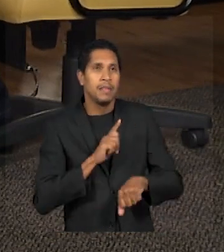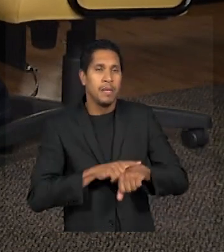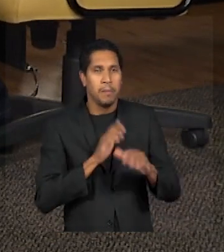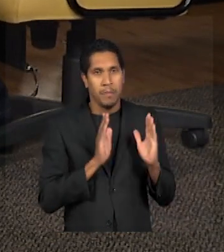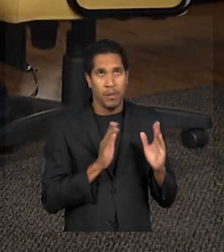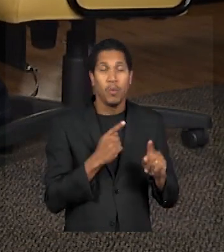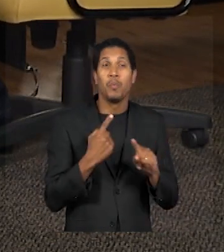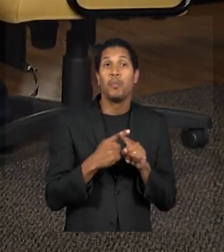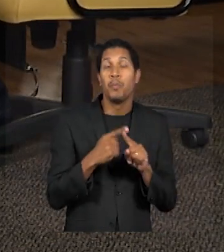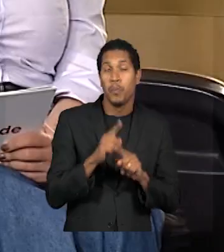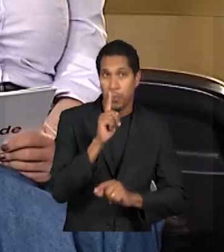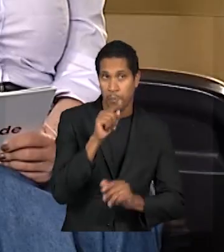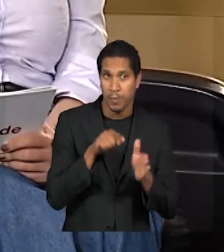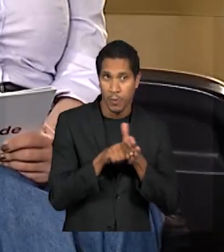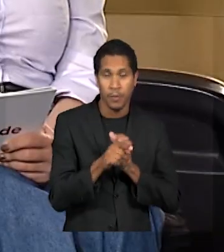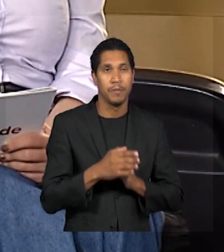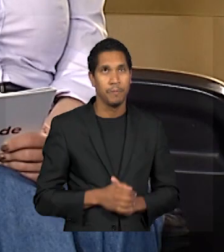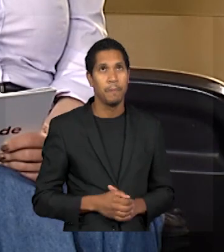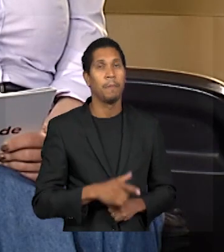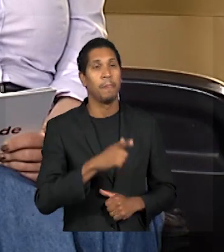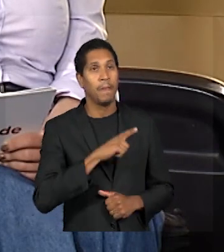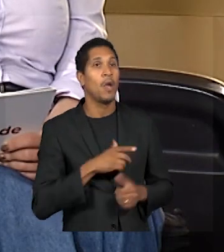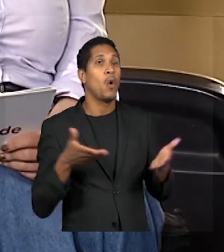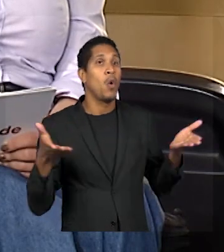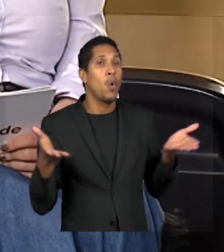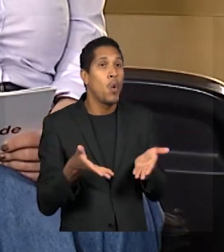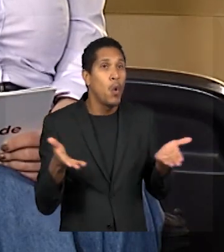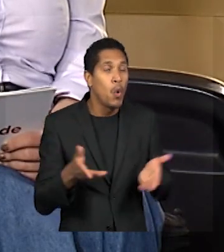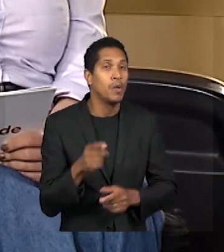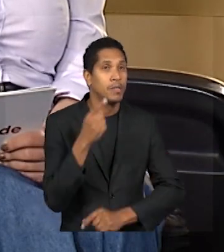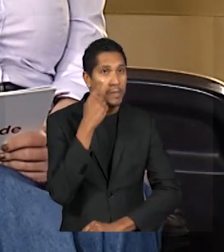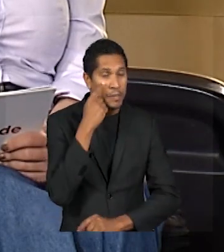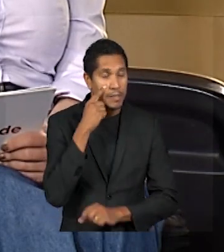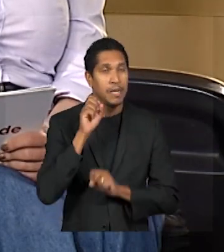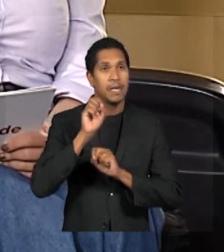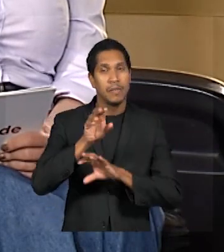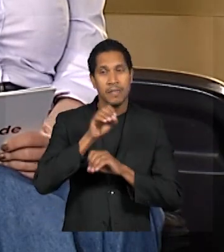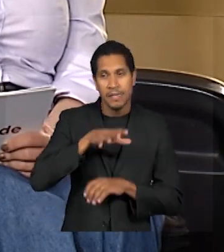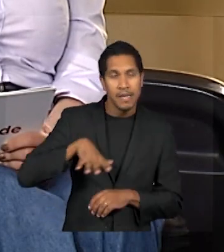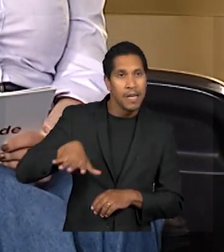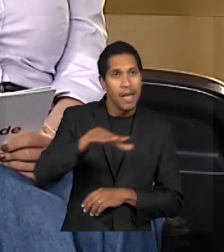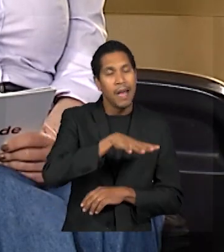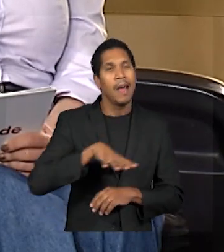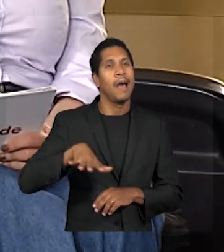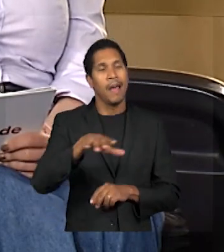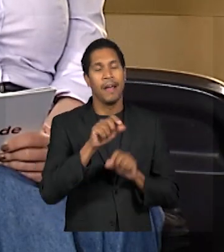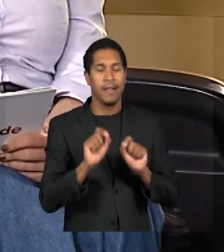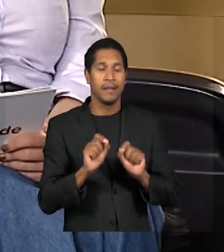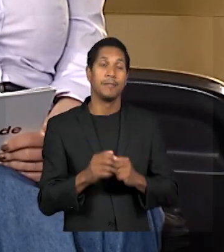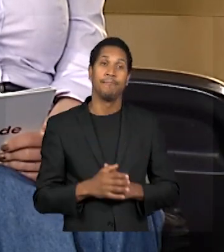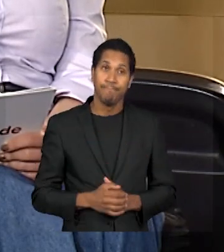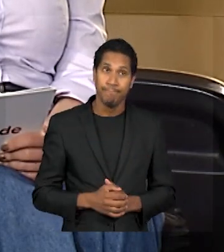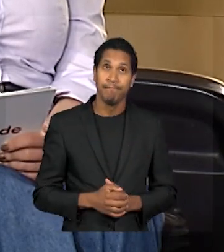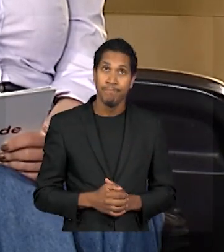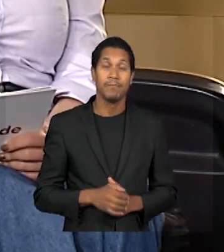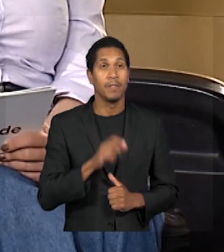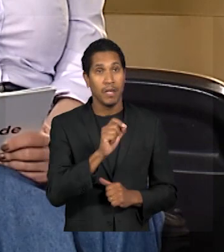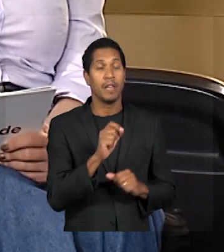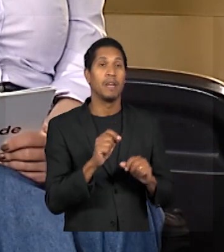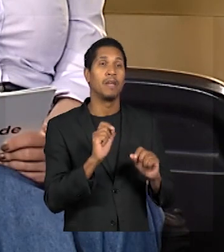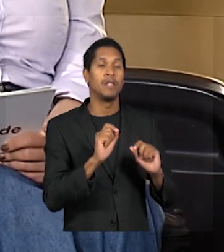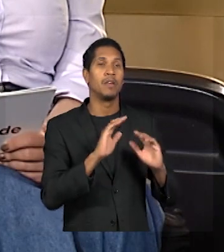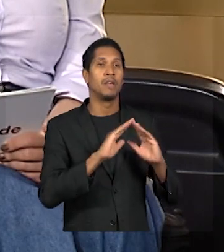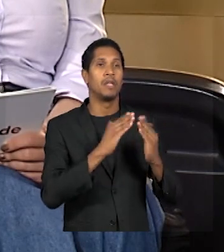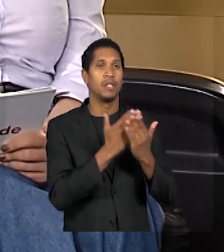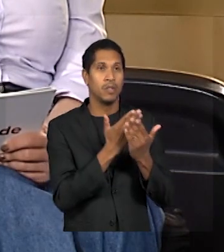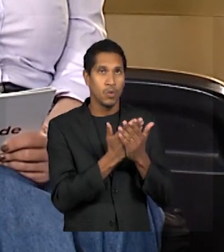essa pergunta por quê? Porque a briga hoje dentro do ensino e dentro da educação moderna é escola